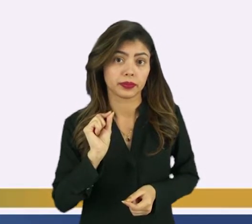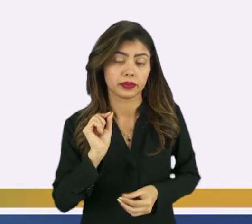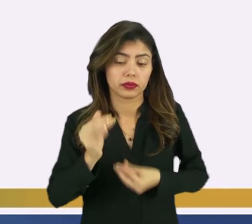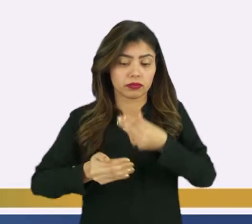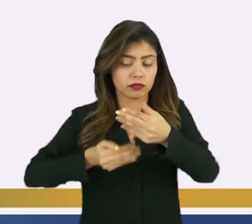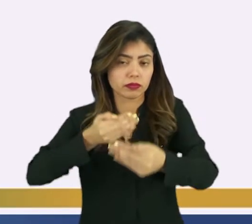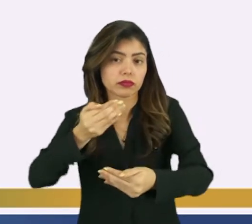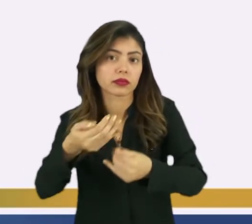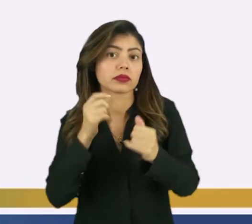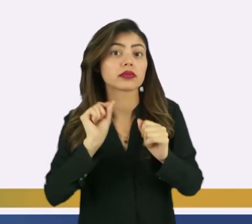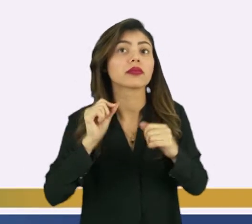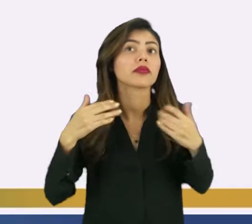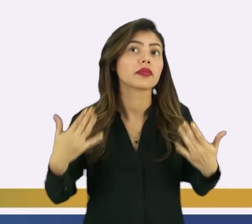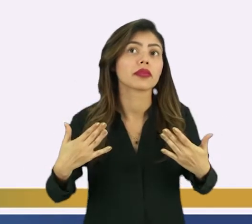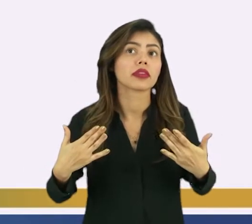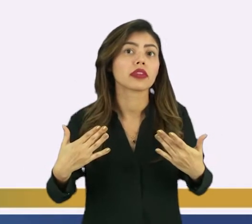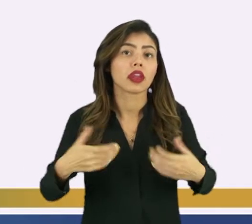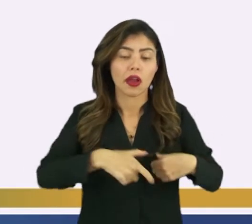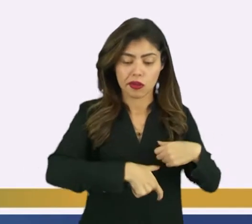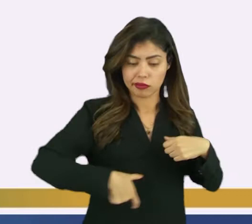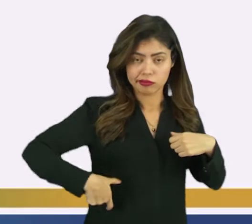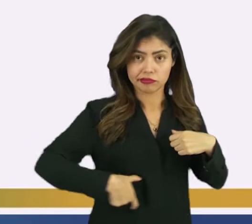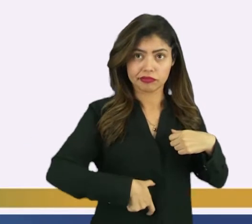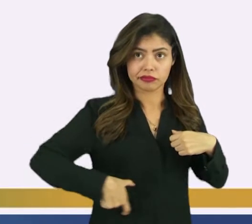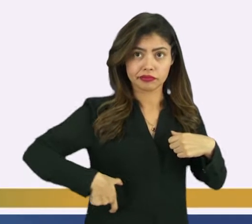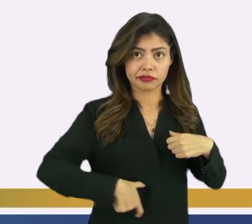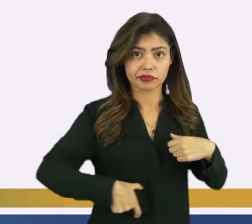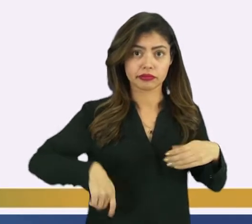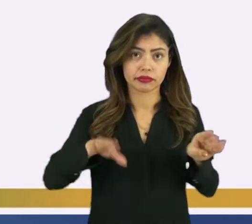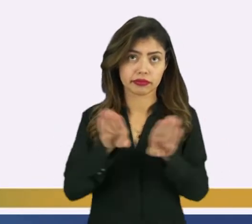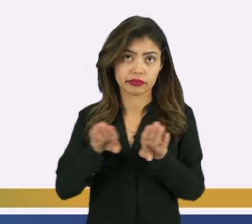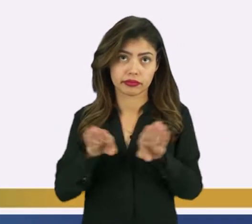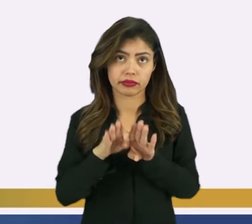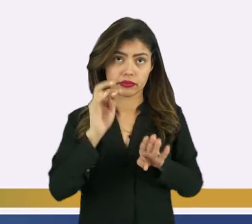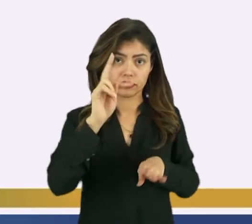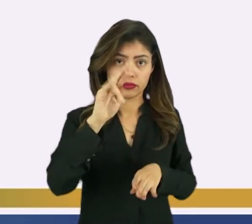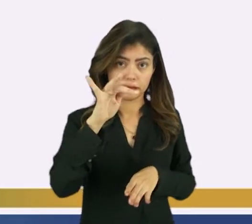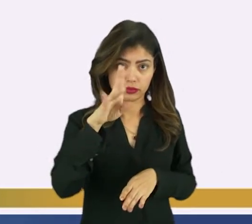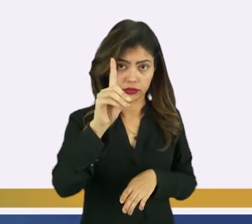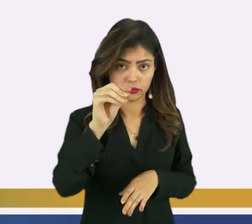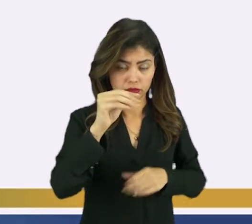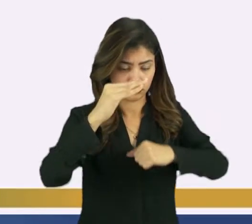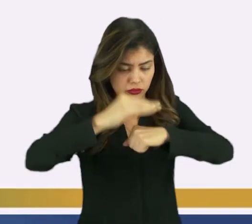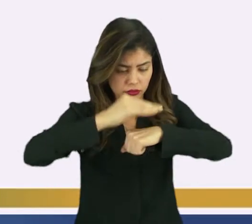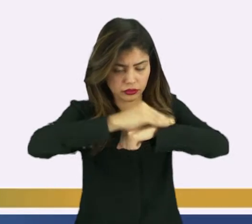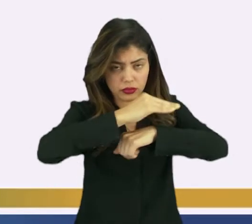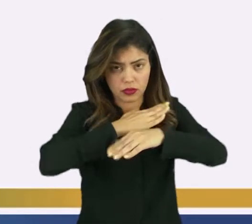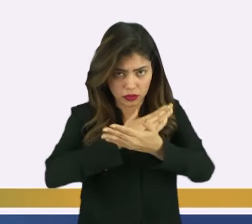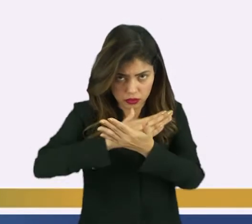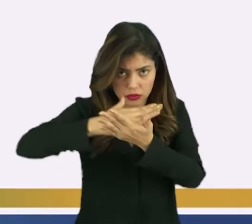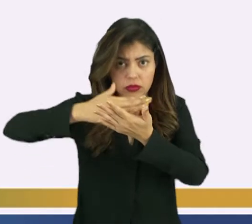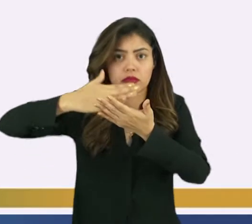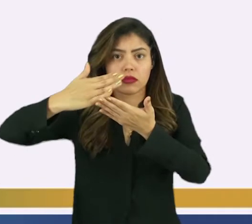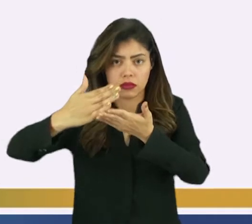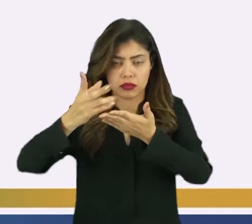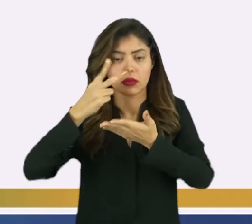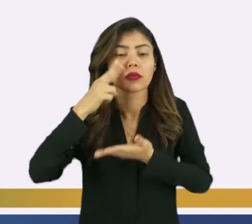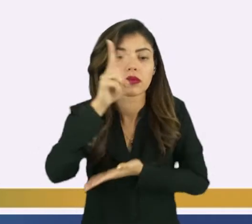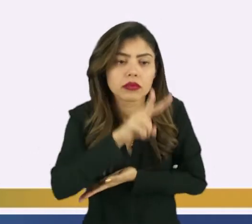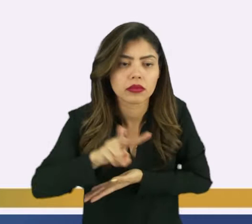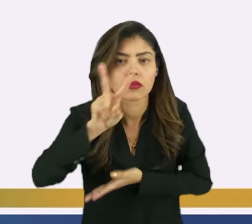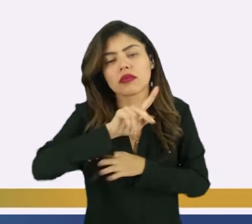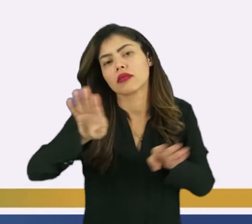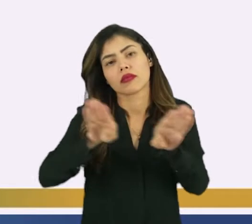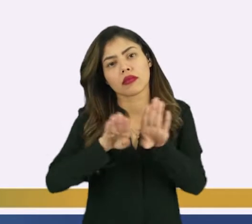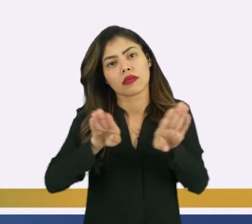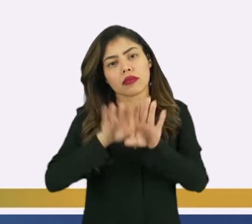vai ser processada através do estômago e do intestino, tá? Lembra que eu falei para vocês, quando a gente começou a ver sobre os vertebrados,